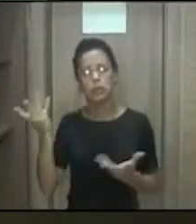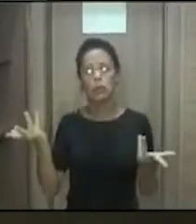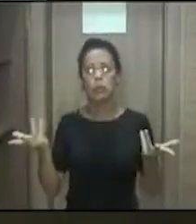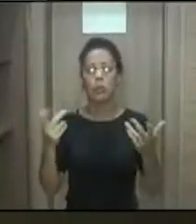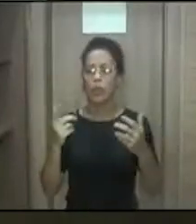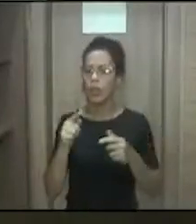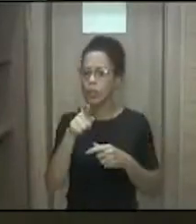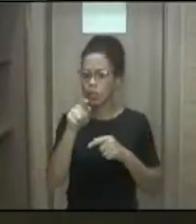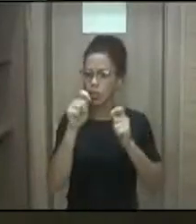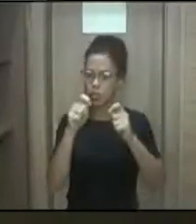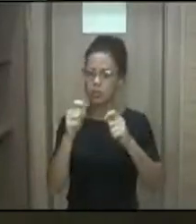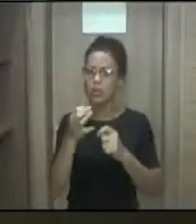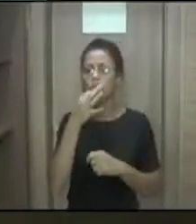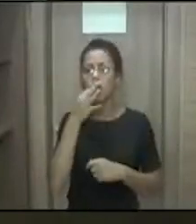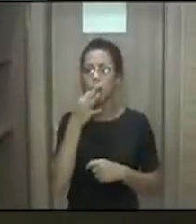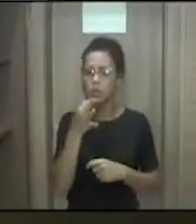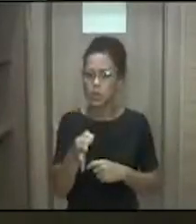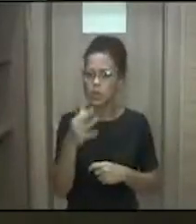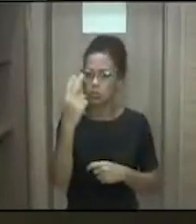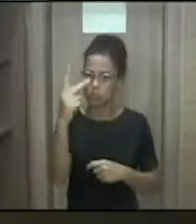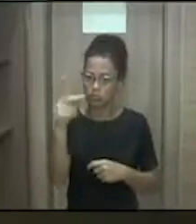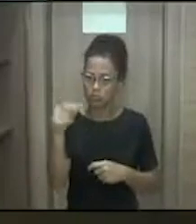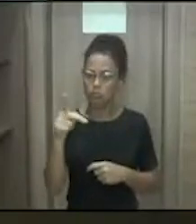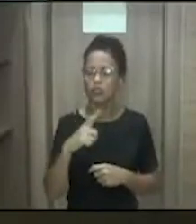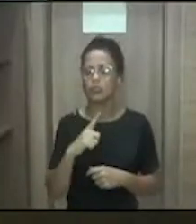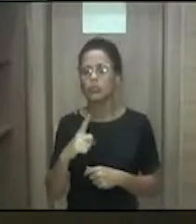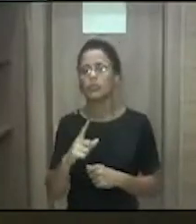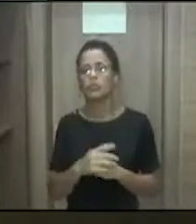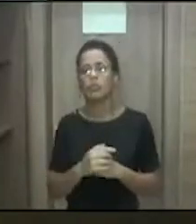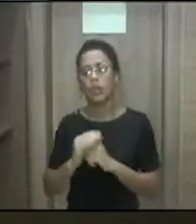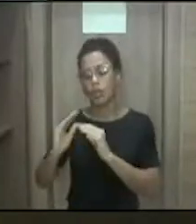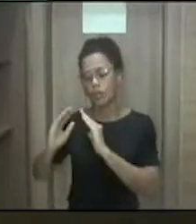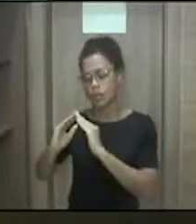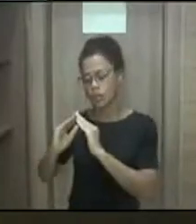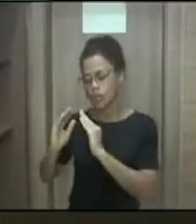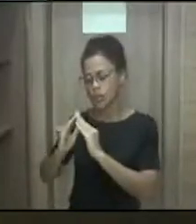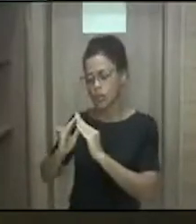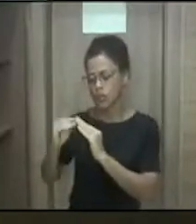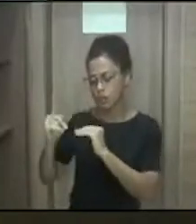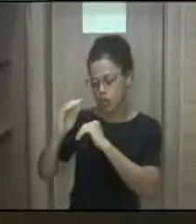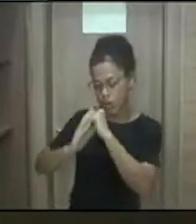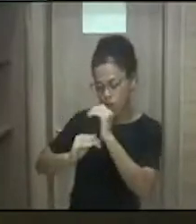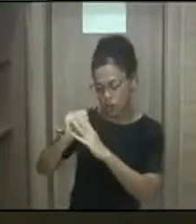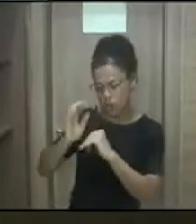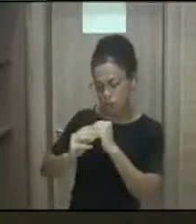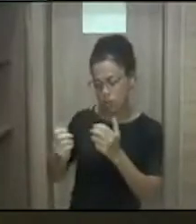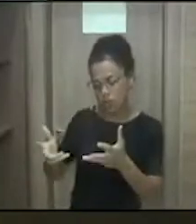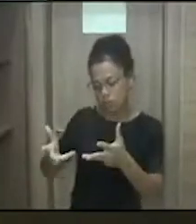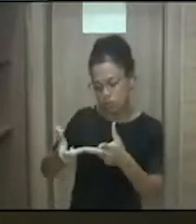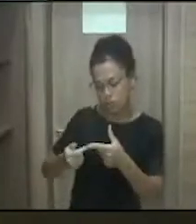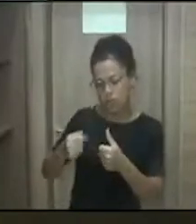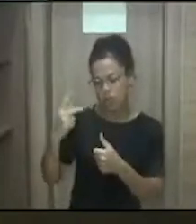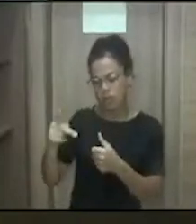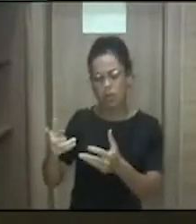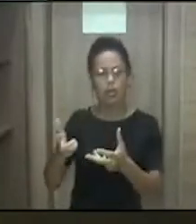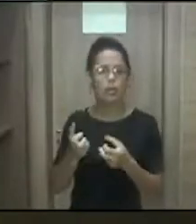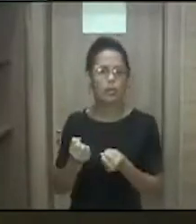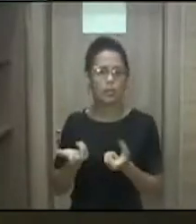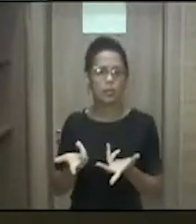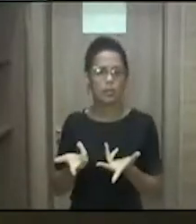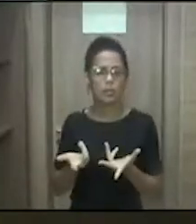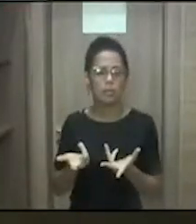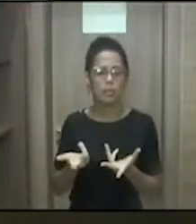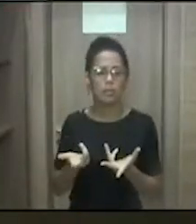vocês pudessem comentar um pouco mais, dentro dos estudos de caso, sobre a qualidade do que receberam, né? Fico pensando que não